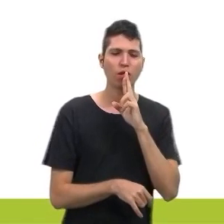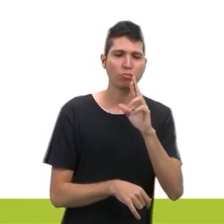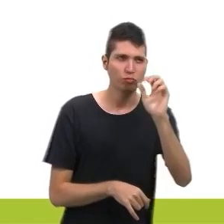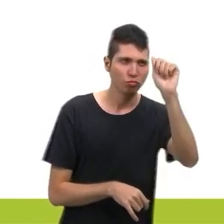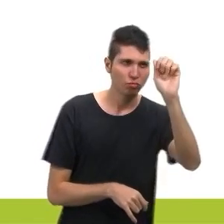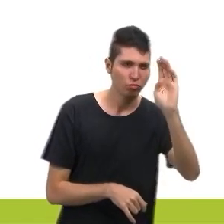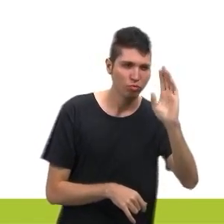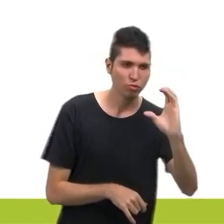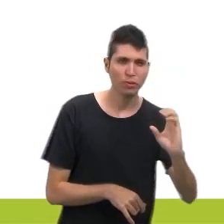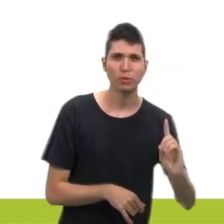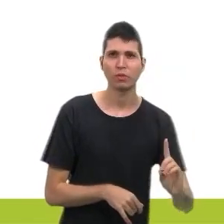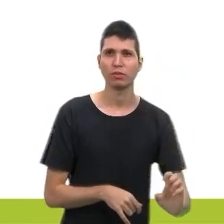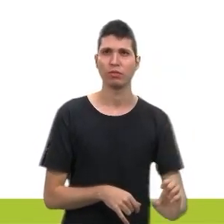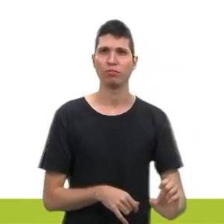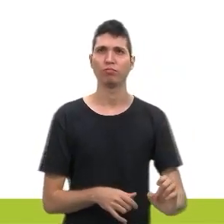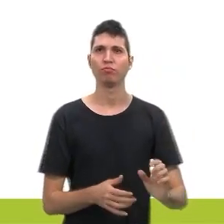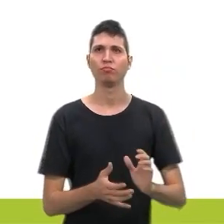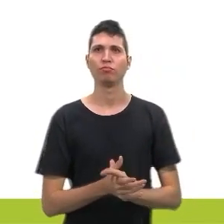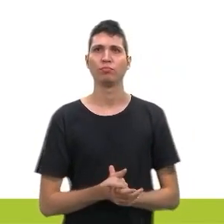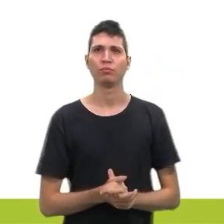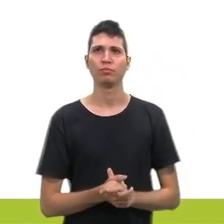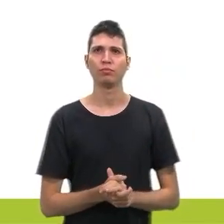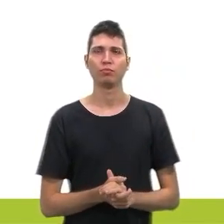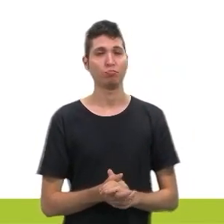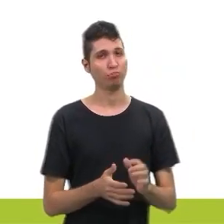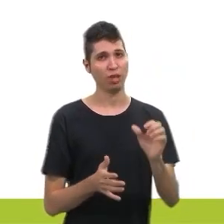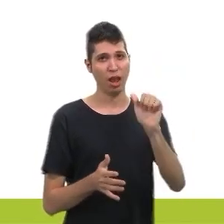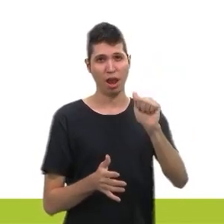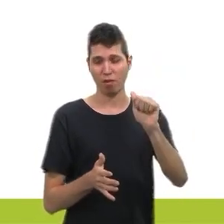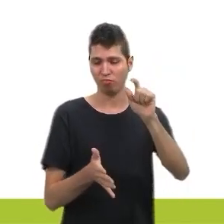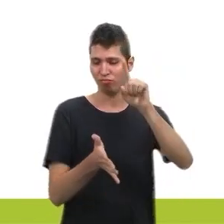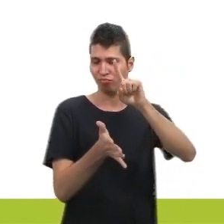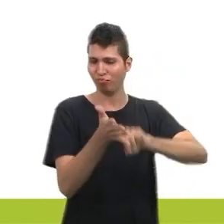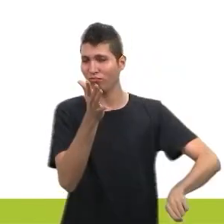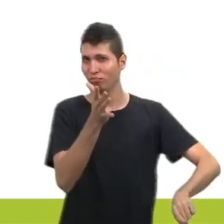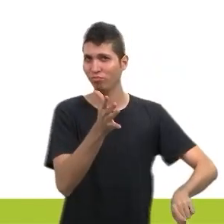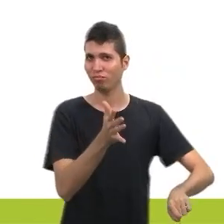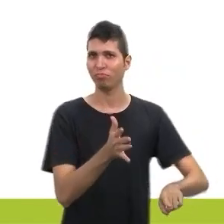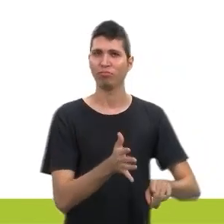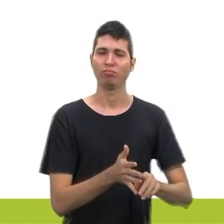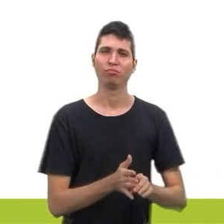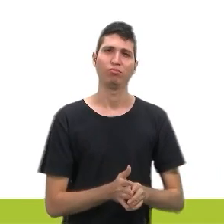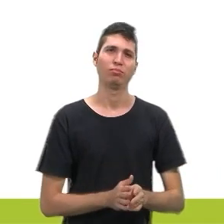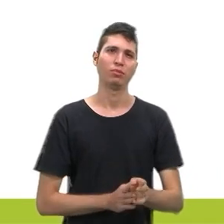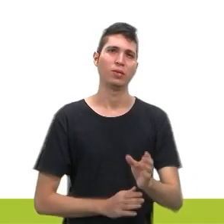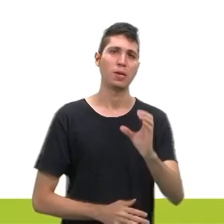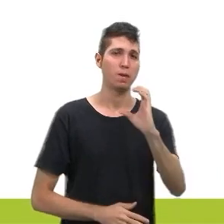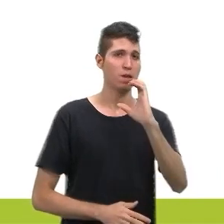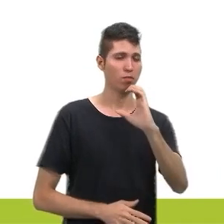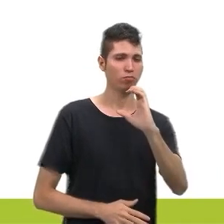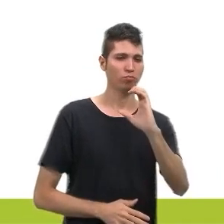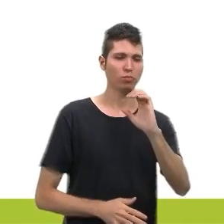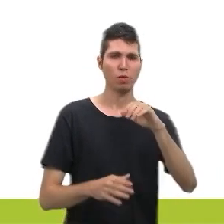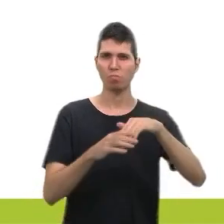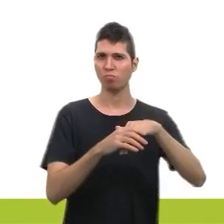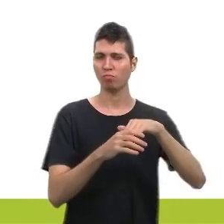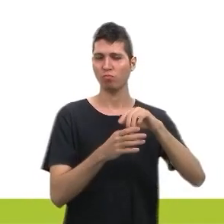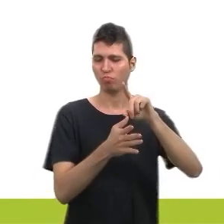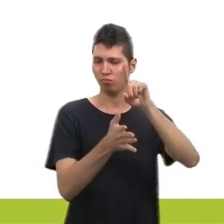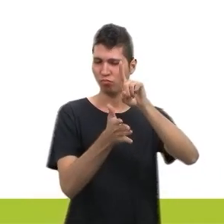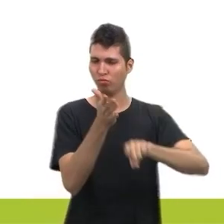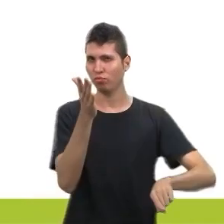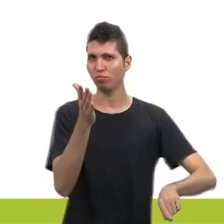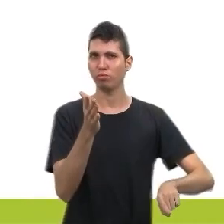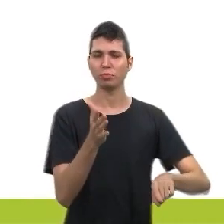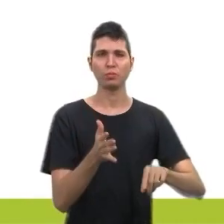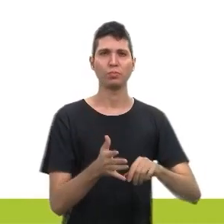ordem, a moda é a última a aparecer, ó. Letra A está fora, porque a moda é 9, está errado. Letra C também está fora, porque a moda